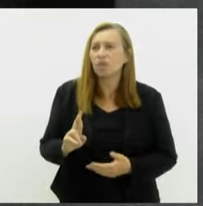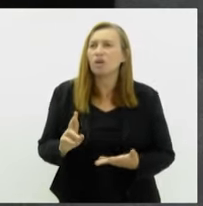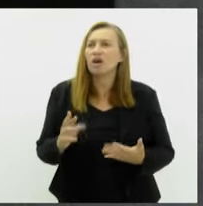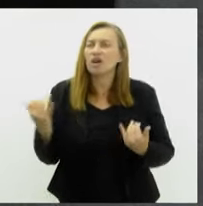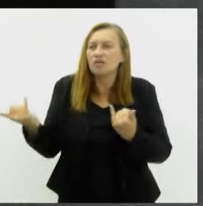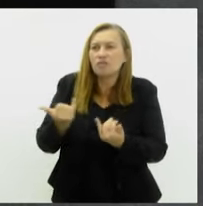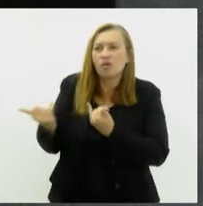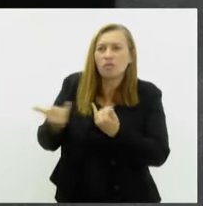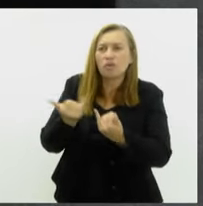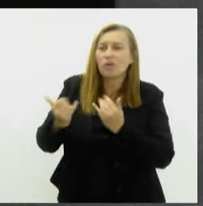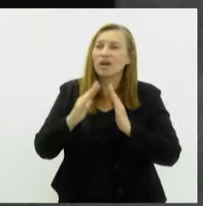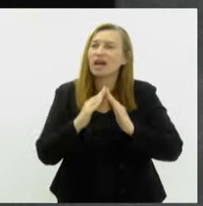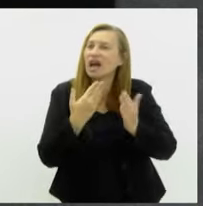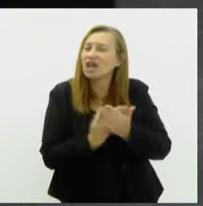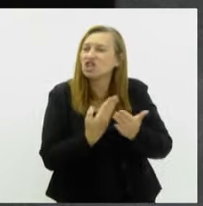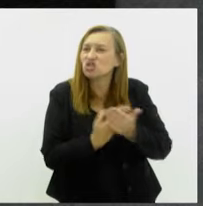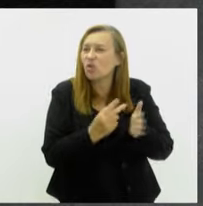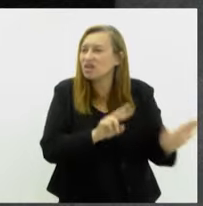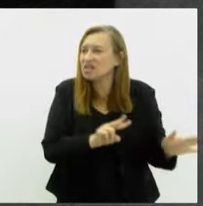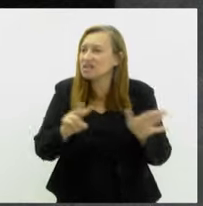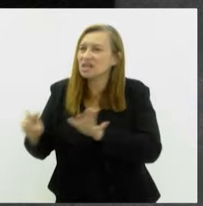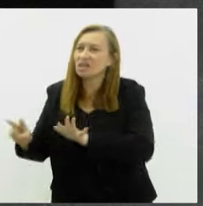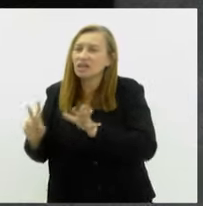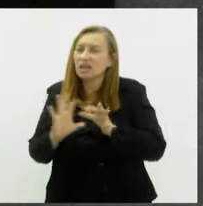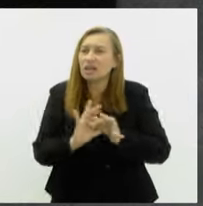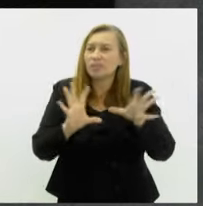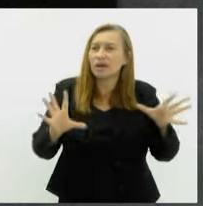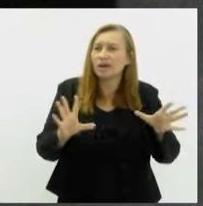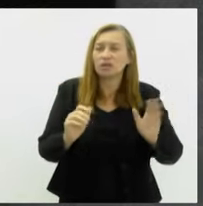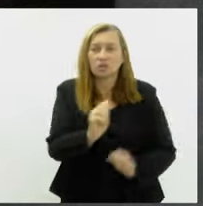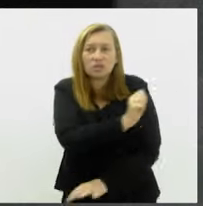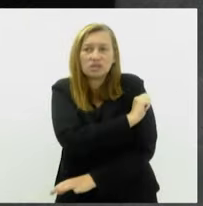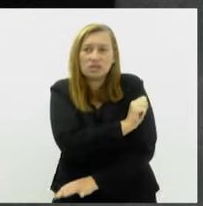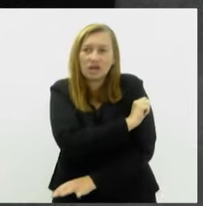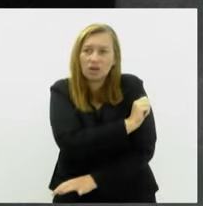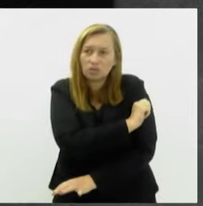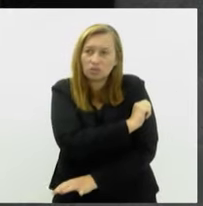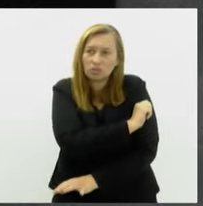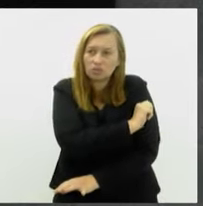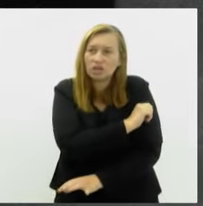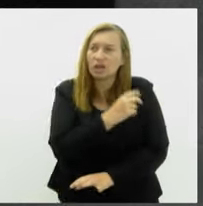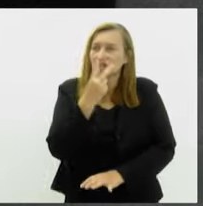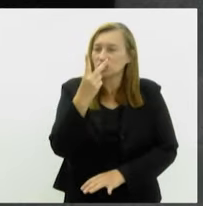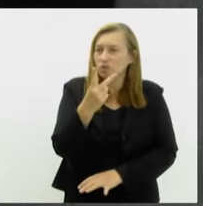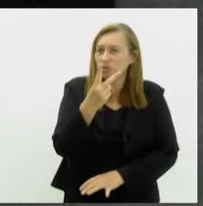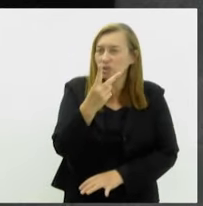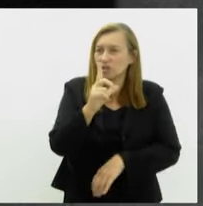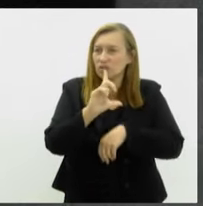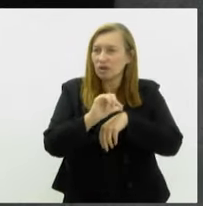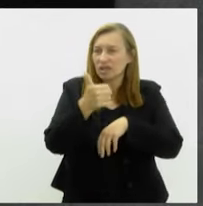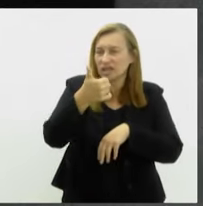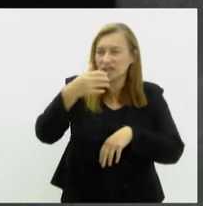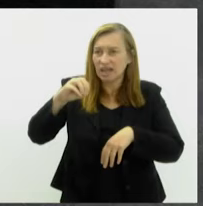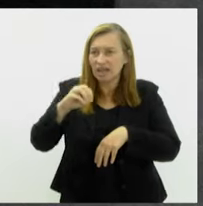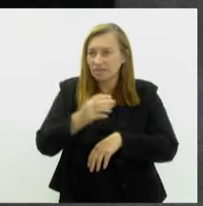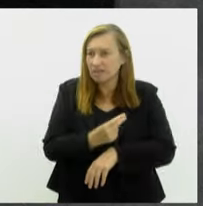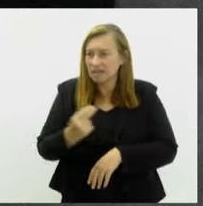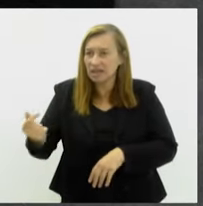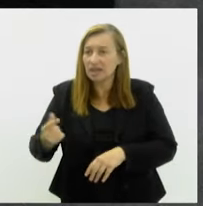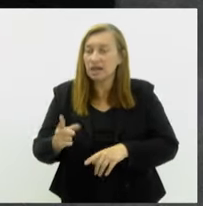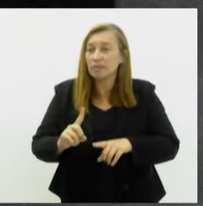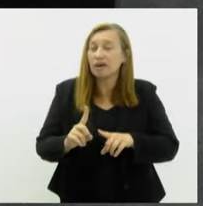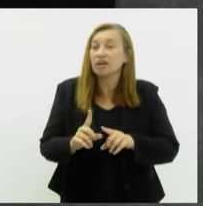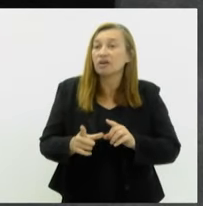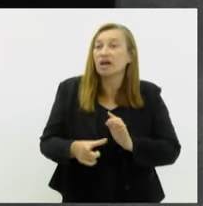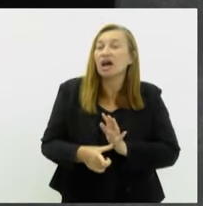a escola, por exemplo, essa semana está liberando os alunos que deveriam ir embora para casa às 2h10 da tarde, está liberando os alunos